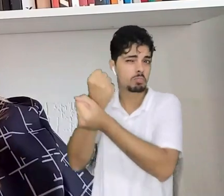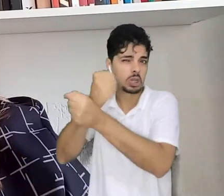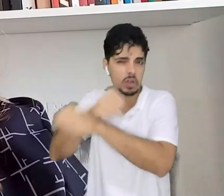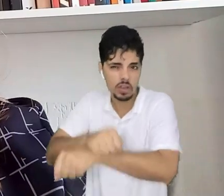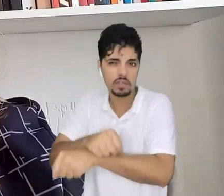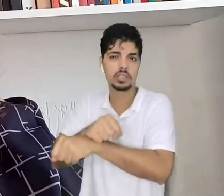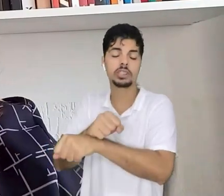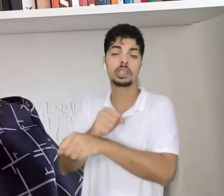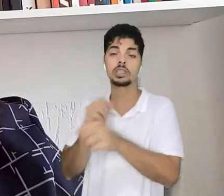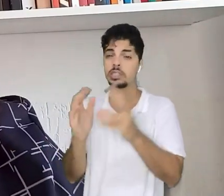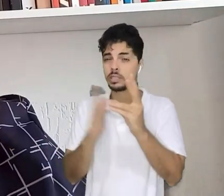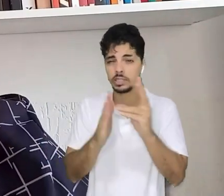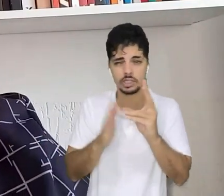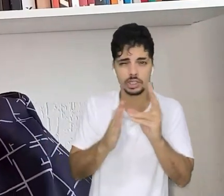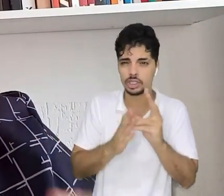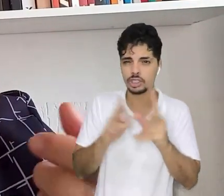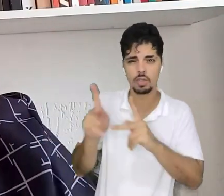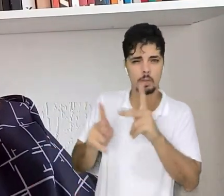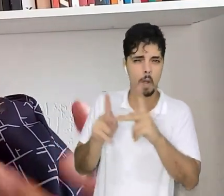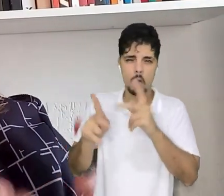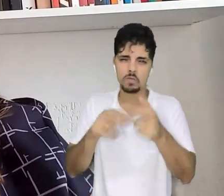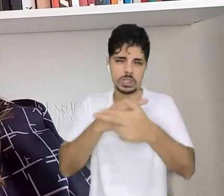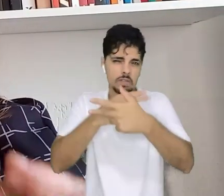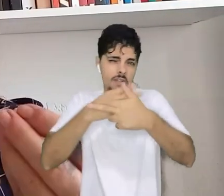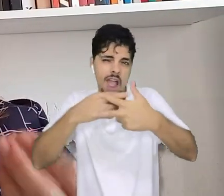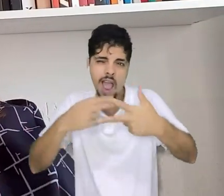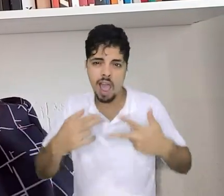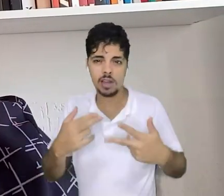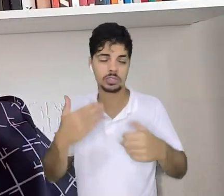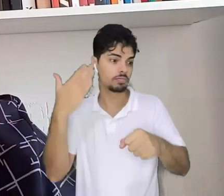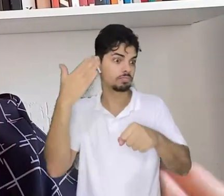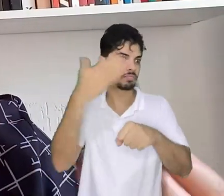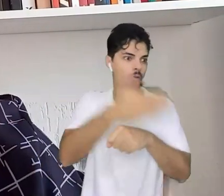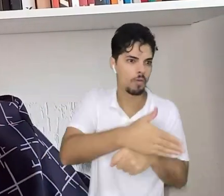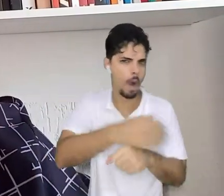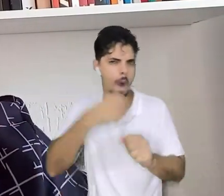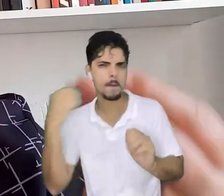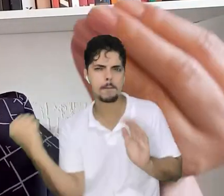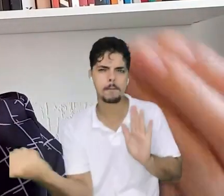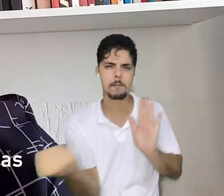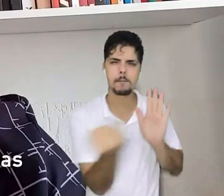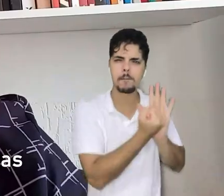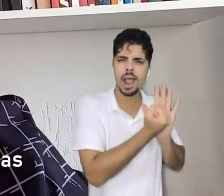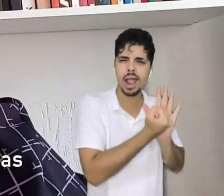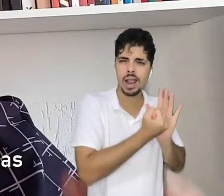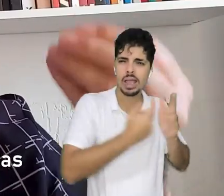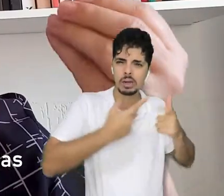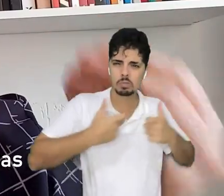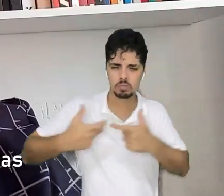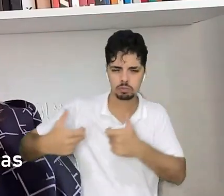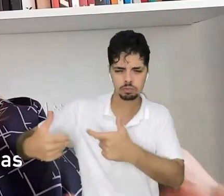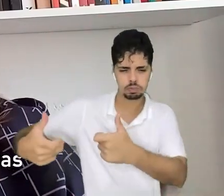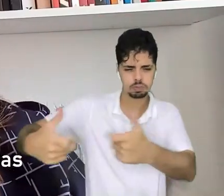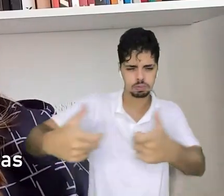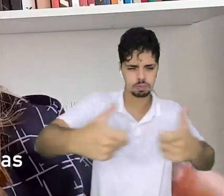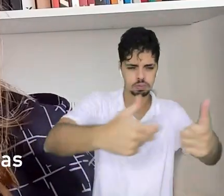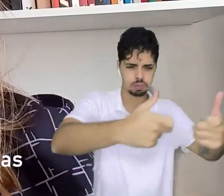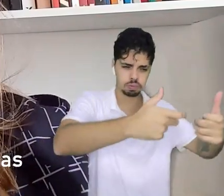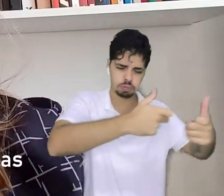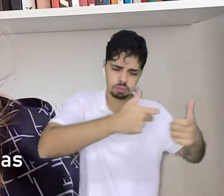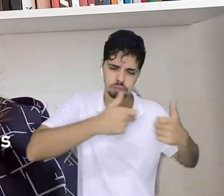os indígenas e essas pessoas elas foram protagonistas nas lutas